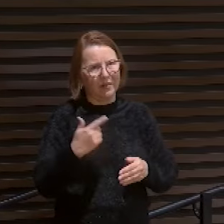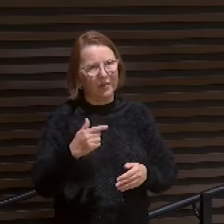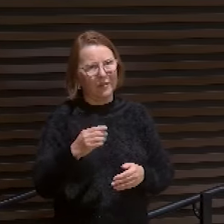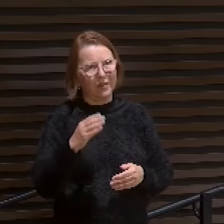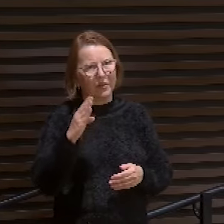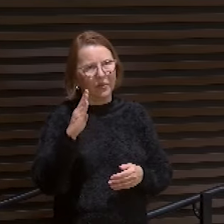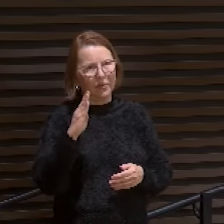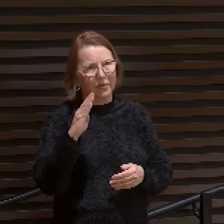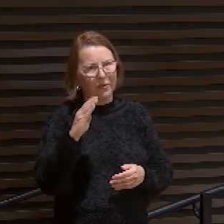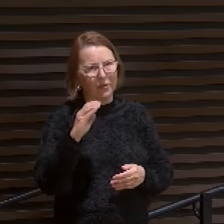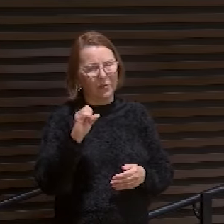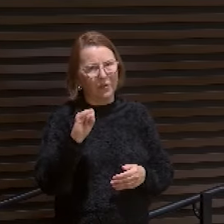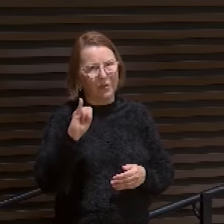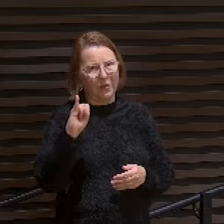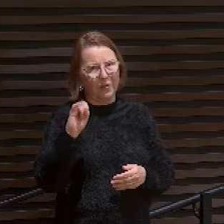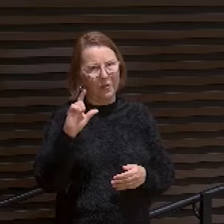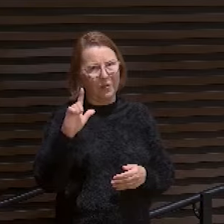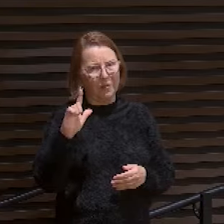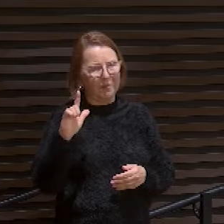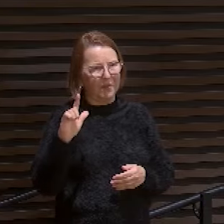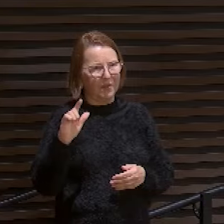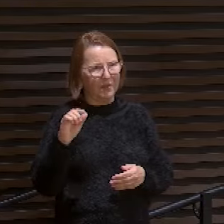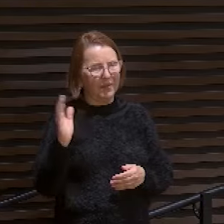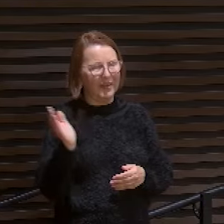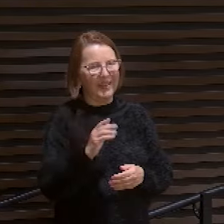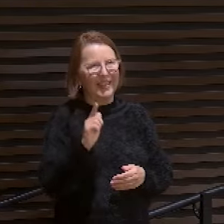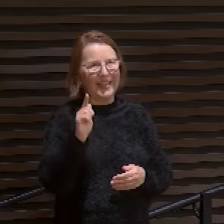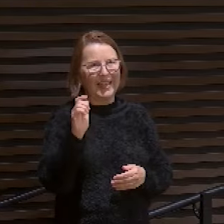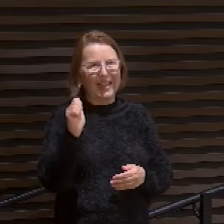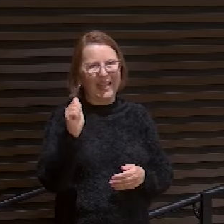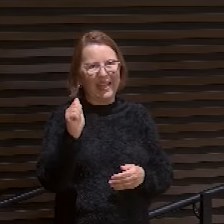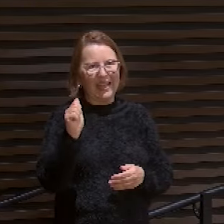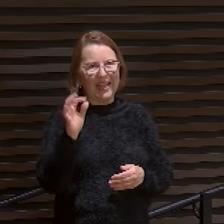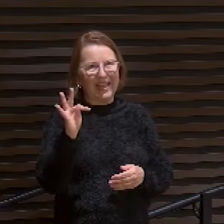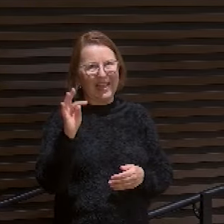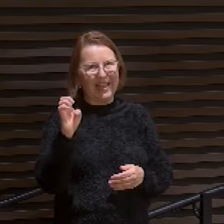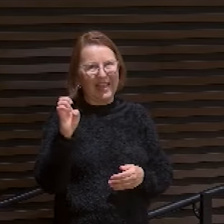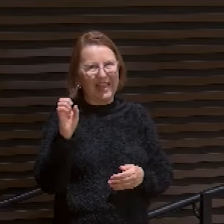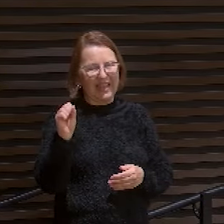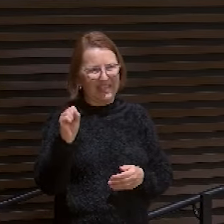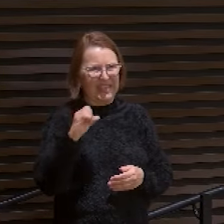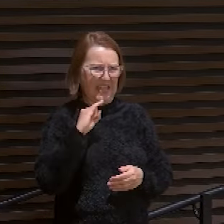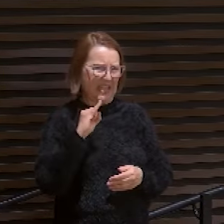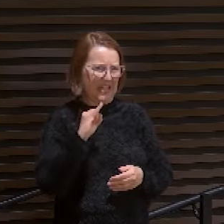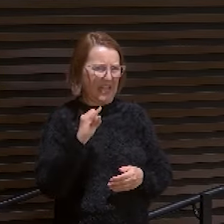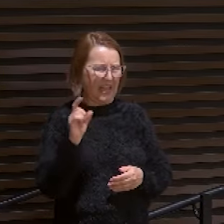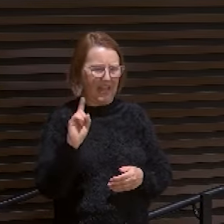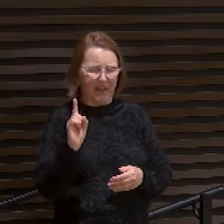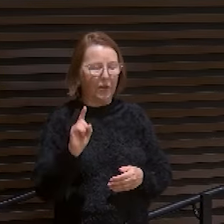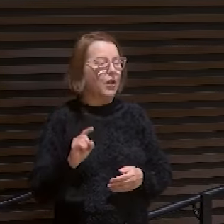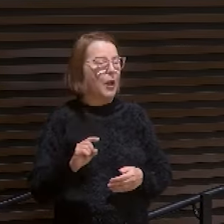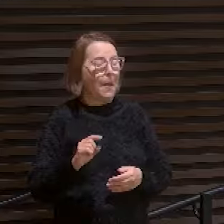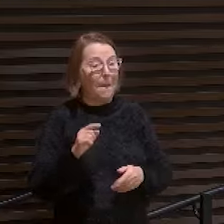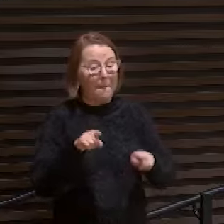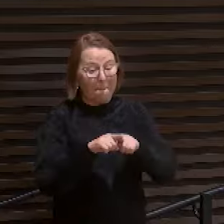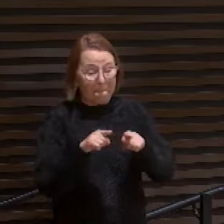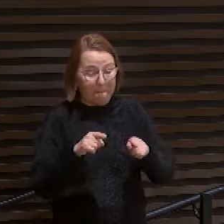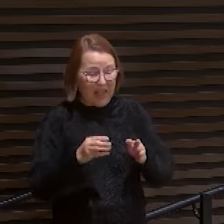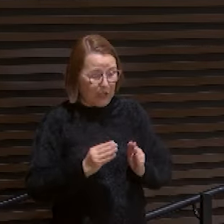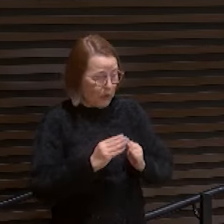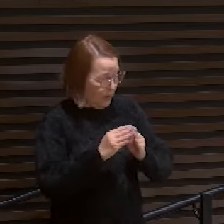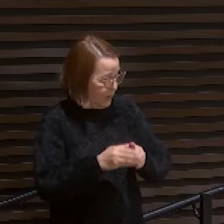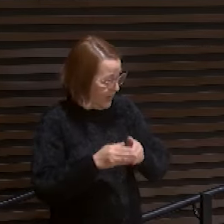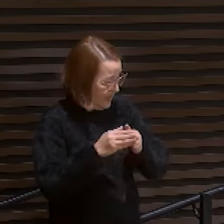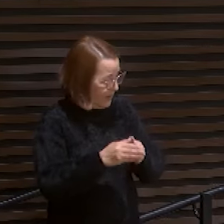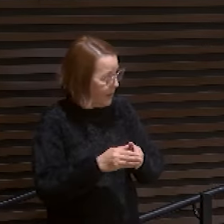mundo, lá na Itália, que acabou afundando. Mas o barquinho do menino saiu, e ele, numa